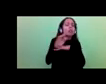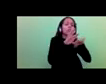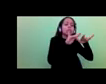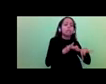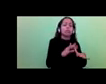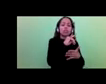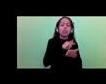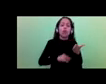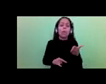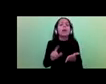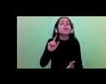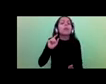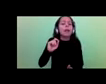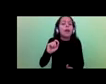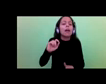desses documentos?